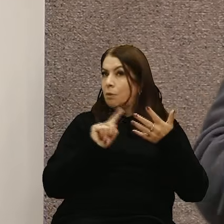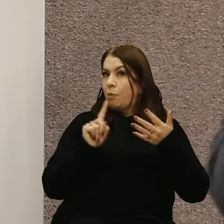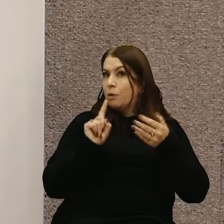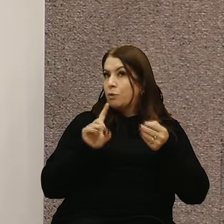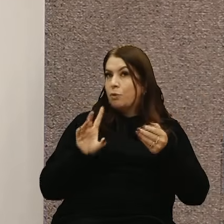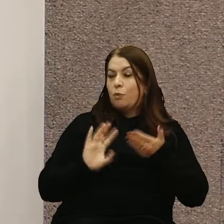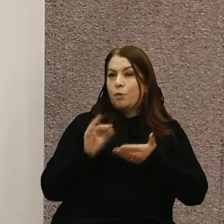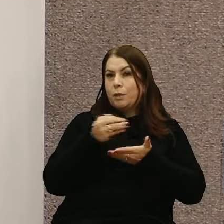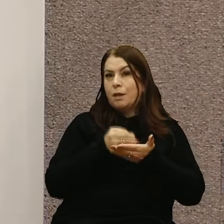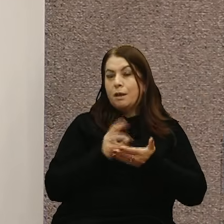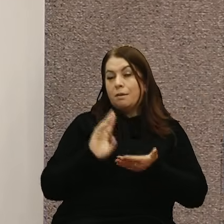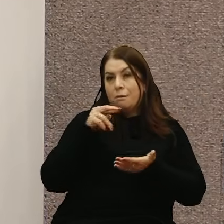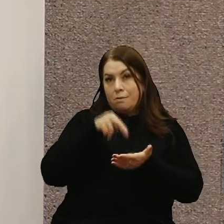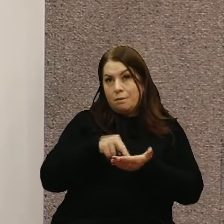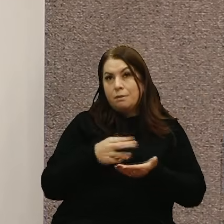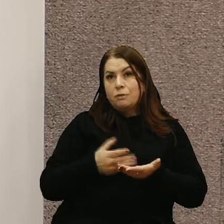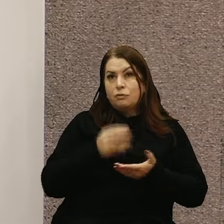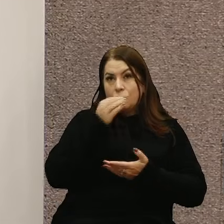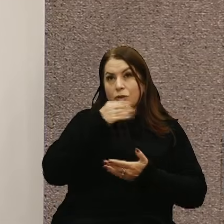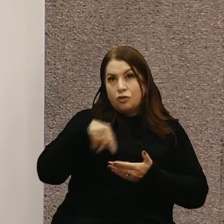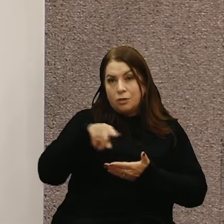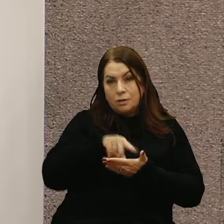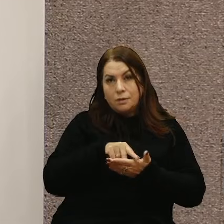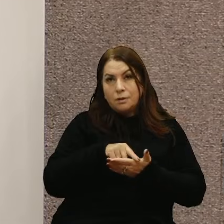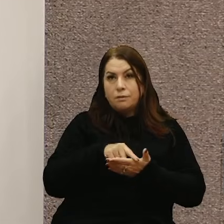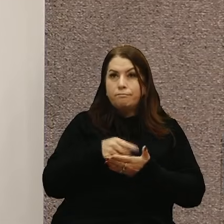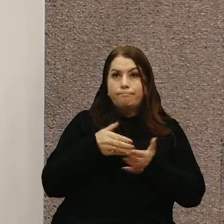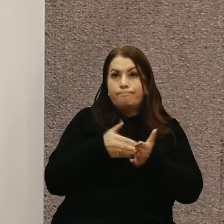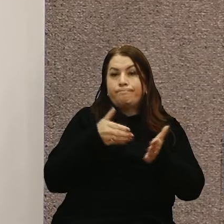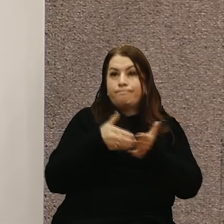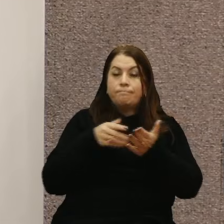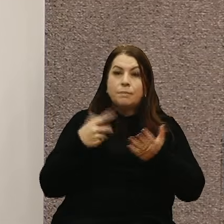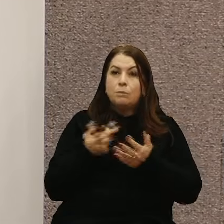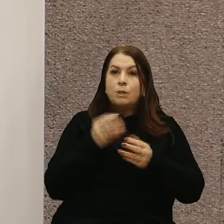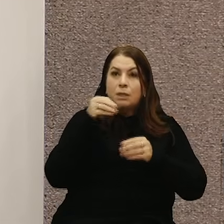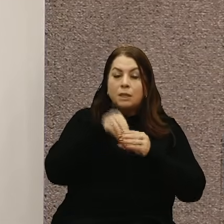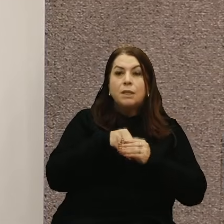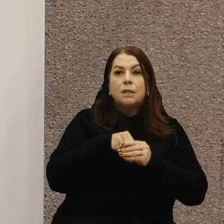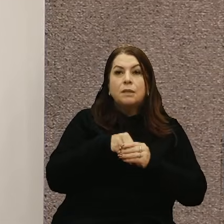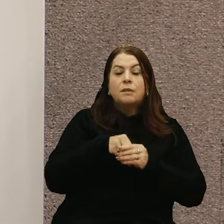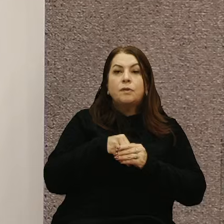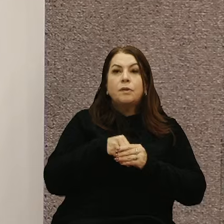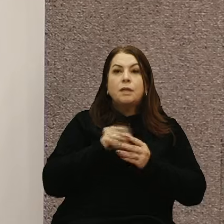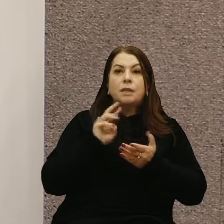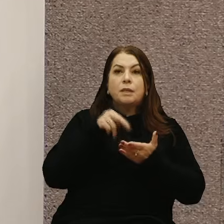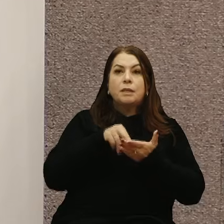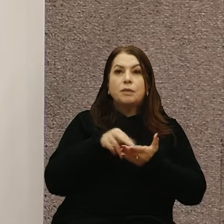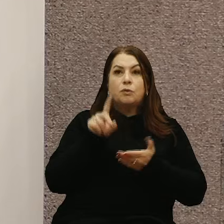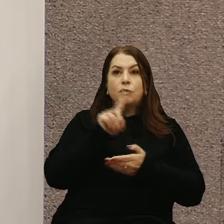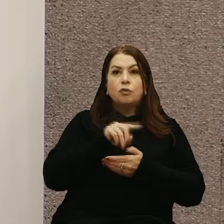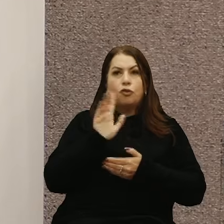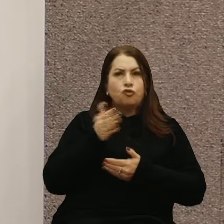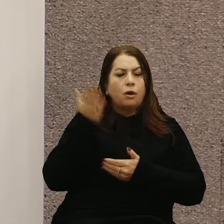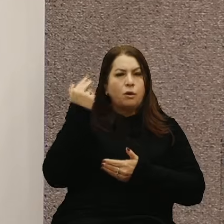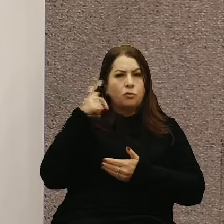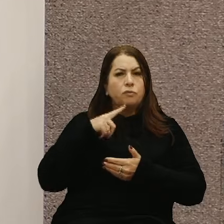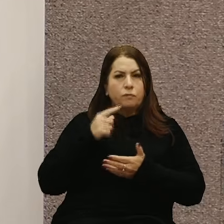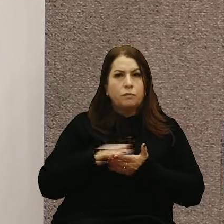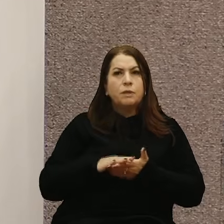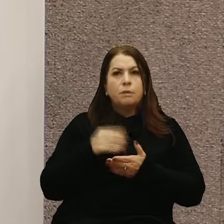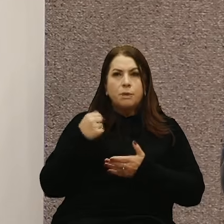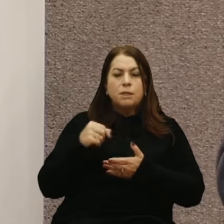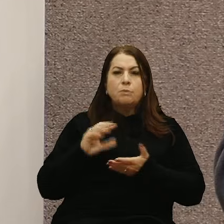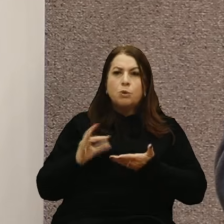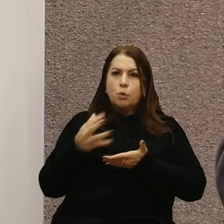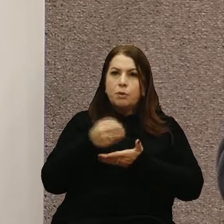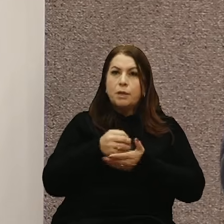Codeca, fogem à realidade de Caxias do Sul e que nos impedem hoje de nós estarmos dentro da realidade que um dia nós já estivemos. Então, acho que é preciso a Codeca